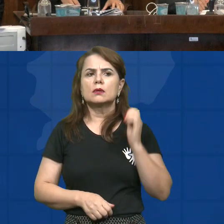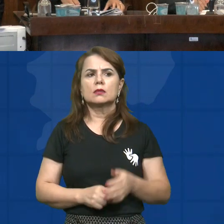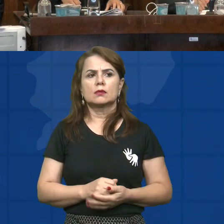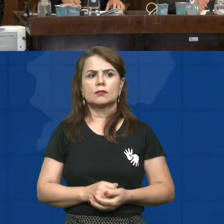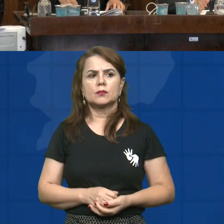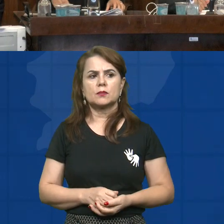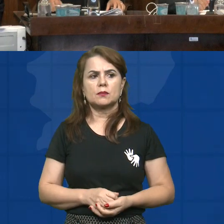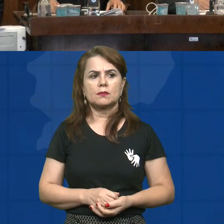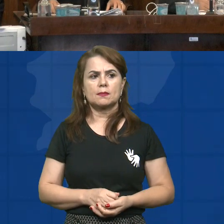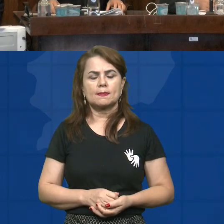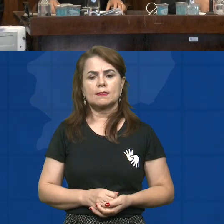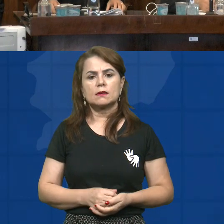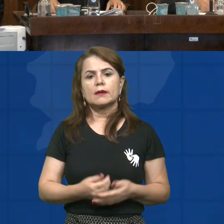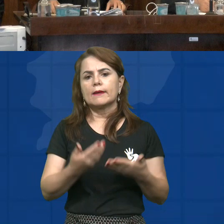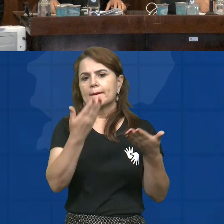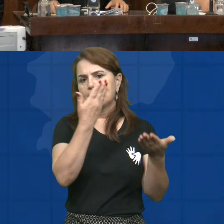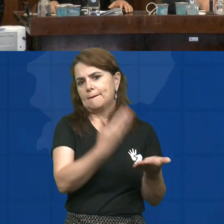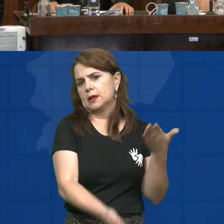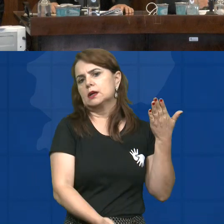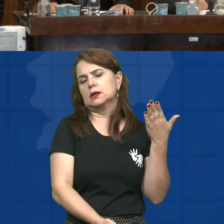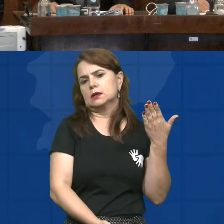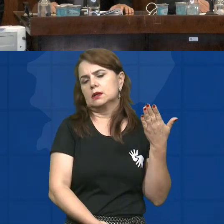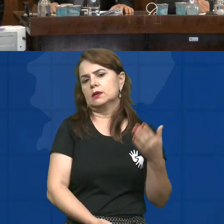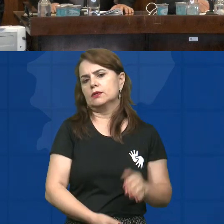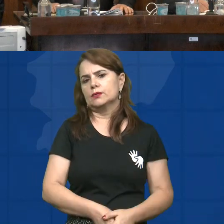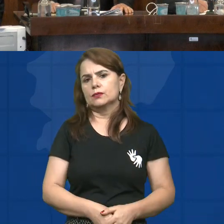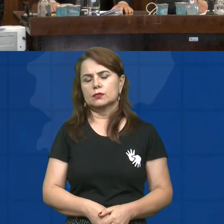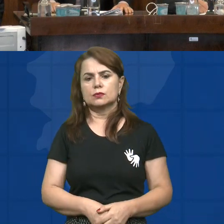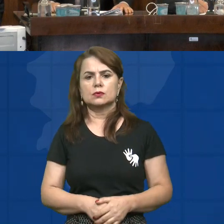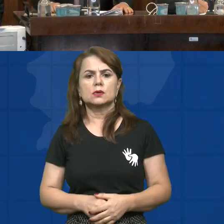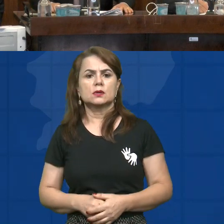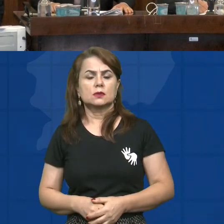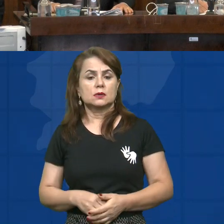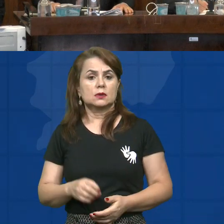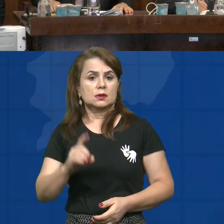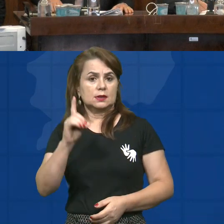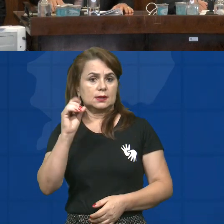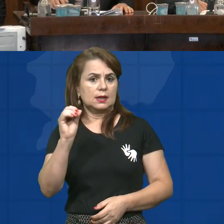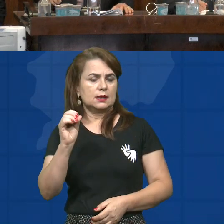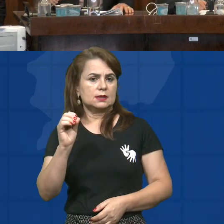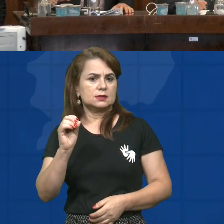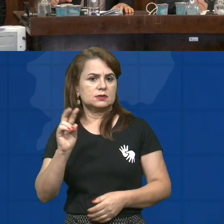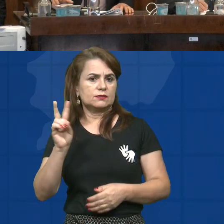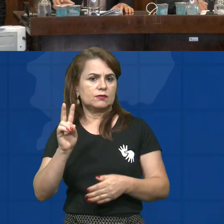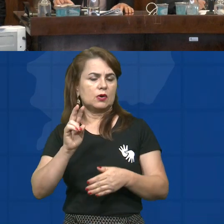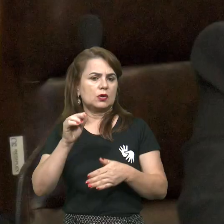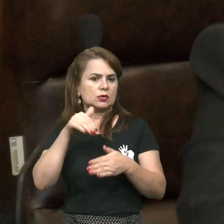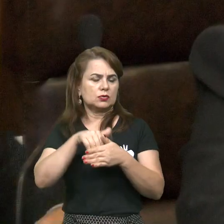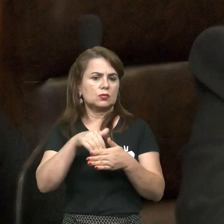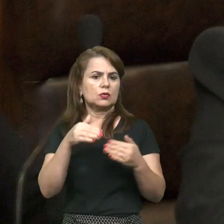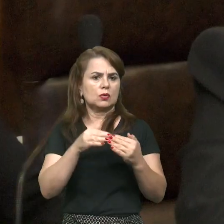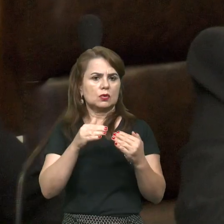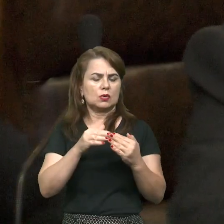Fica rejeitado por 10 votos contrários e 2 votos favoráveis. Vai ao